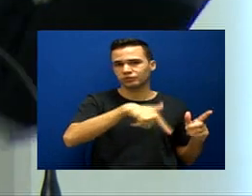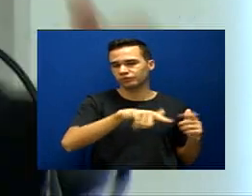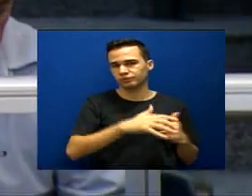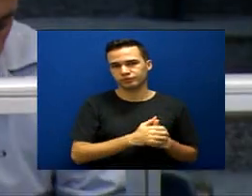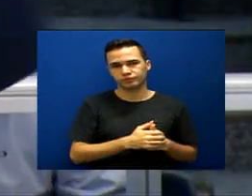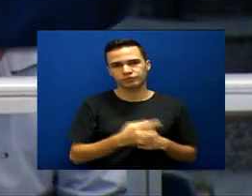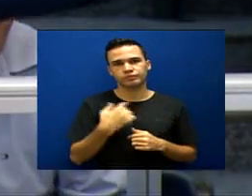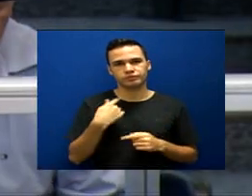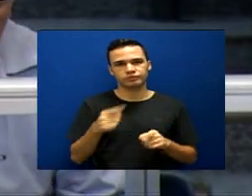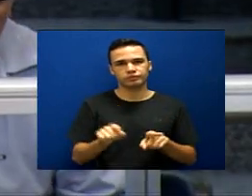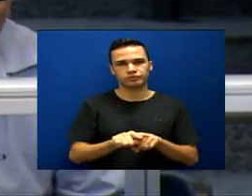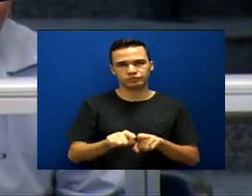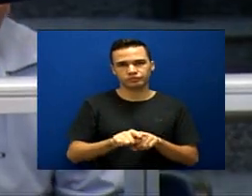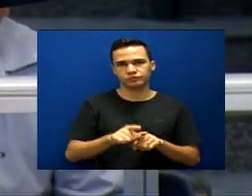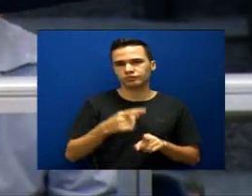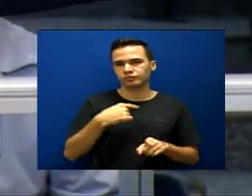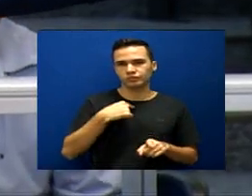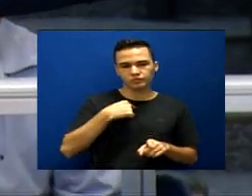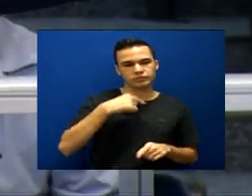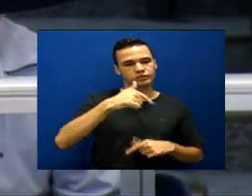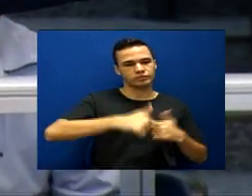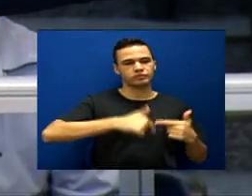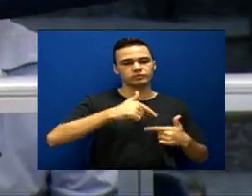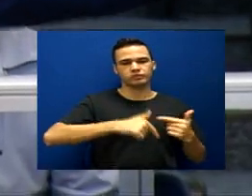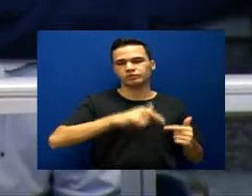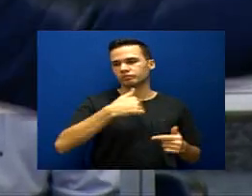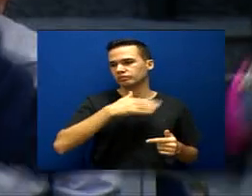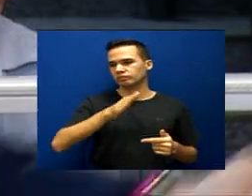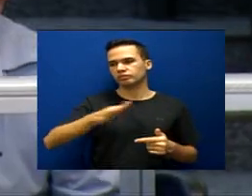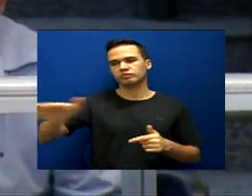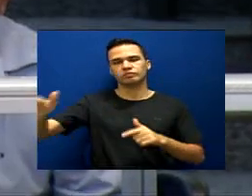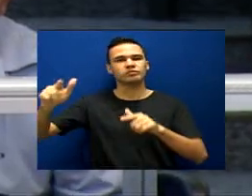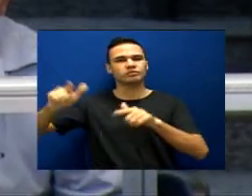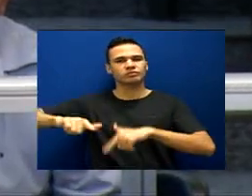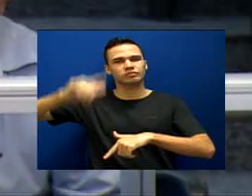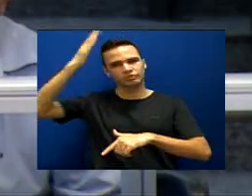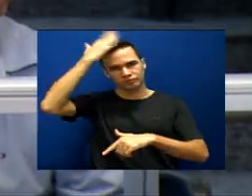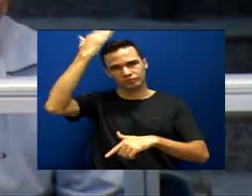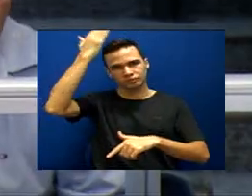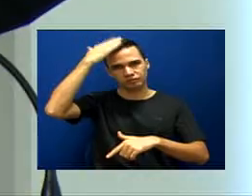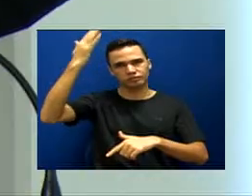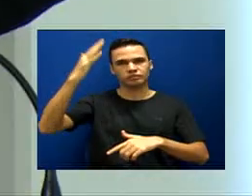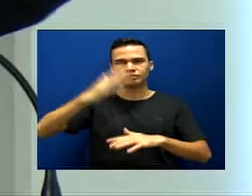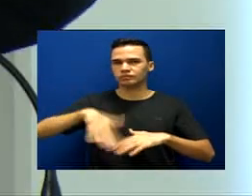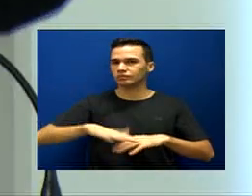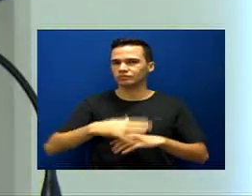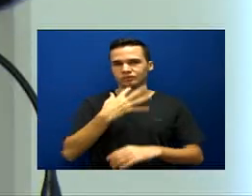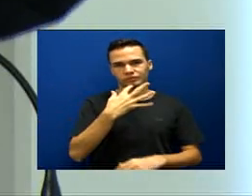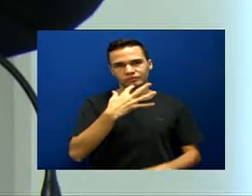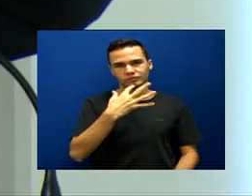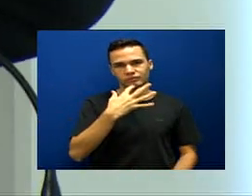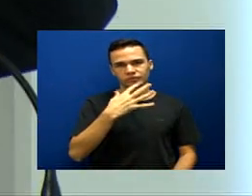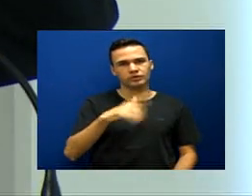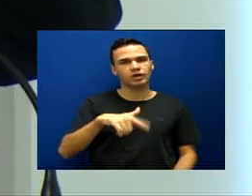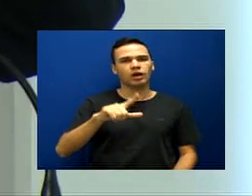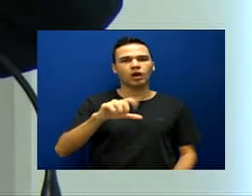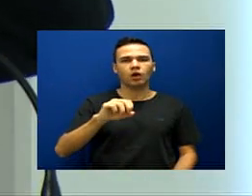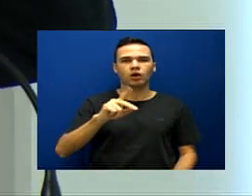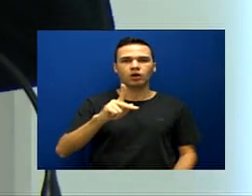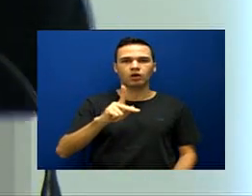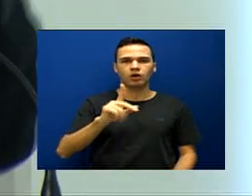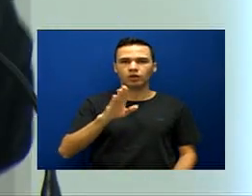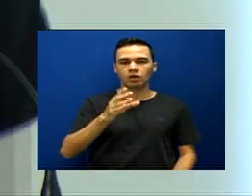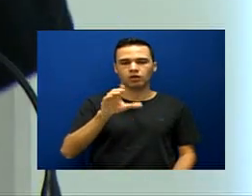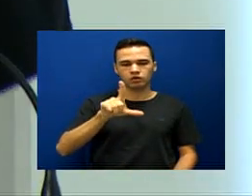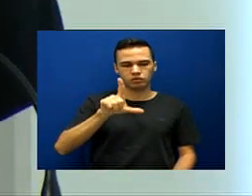eu atuava daqui locais. Até então, a divisa com o Paraná, então, Itapeva e Tararé. Exato. Toda essa região... Então, essa questão do lobby no bom sentido,